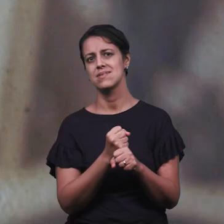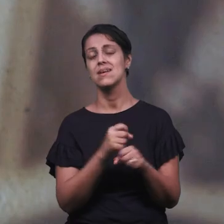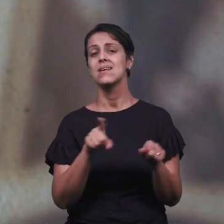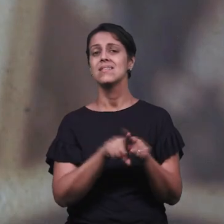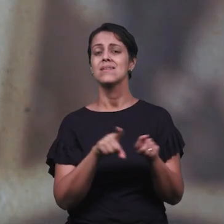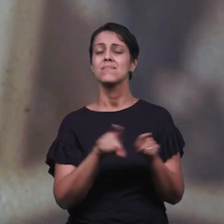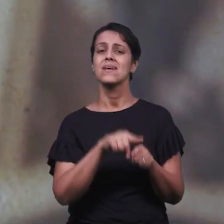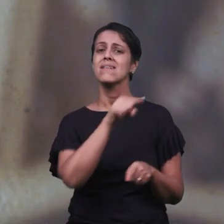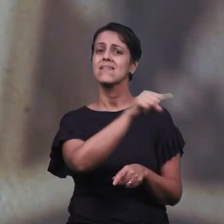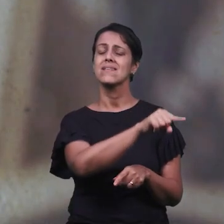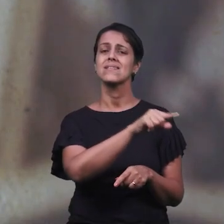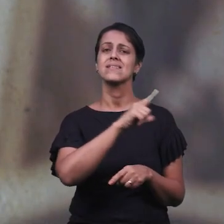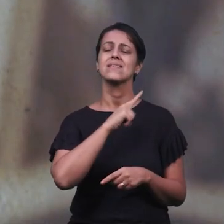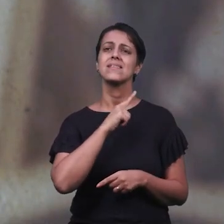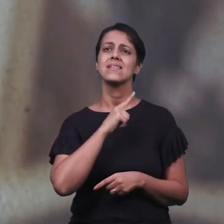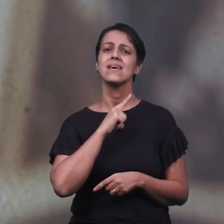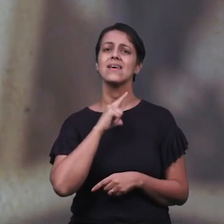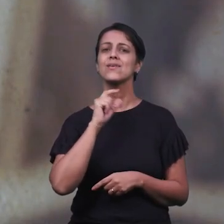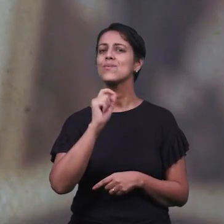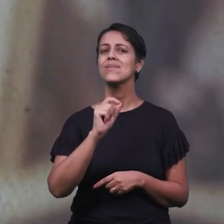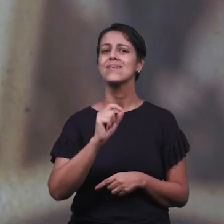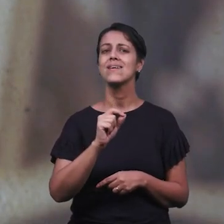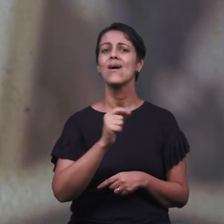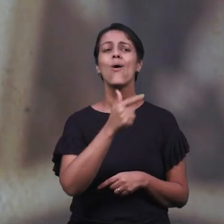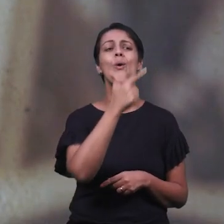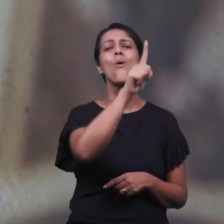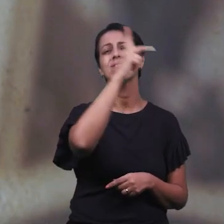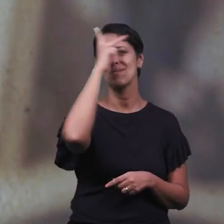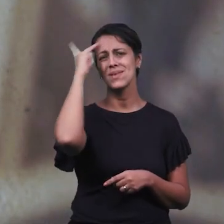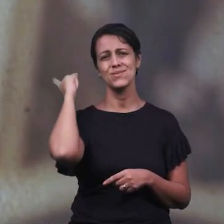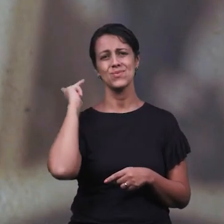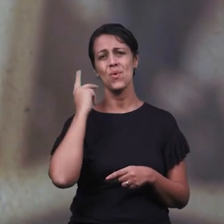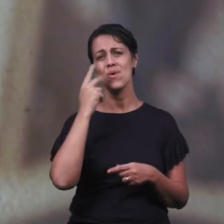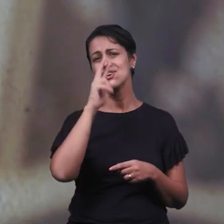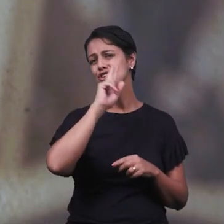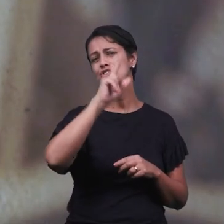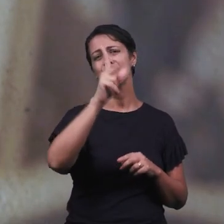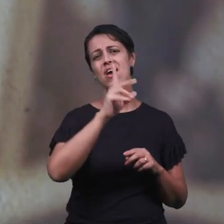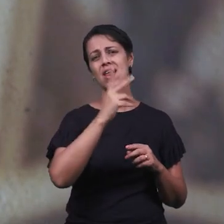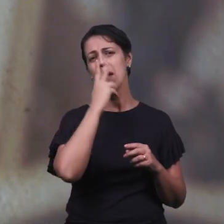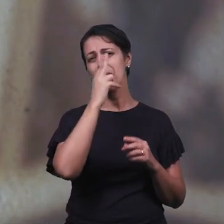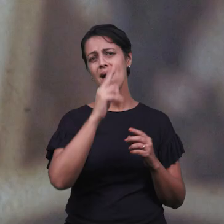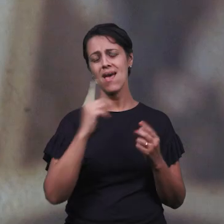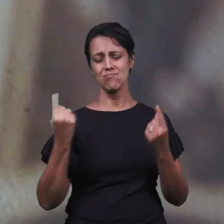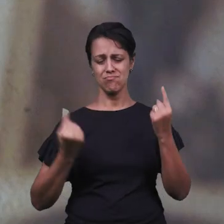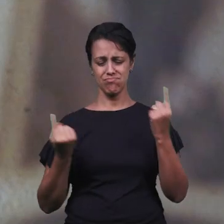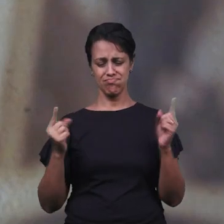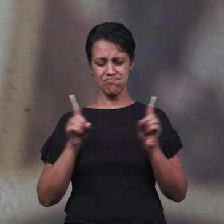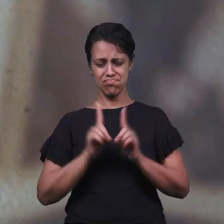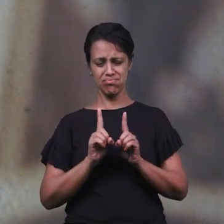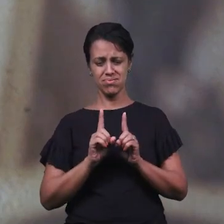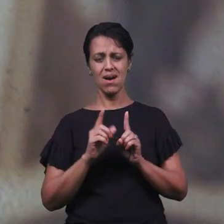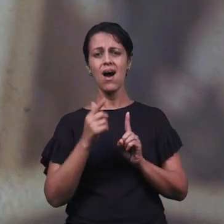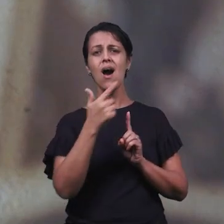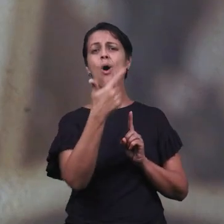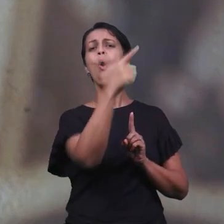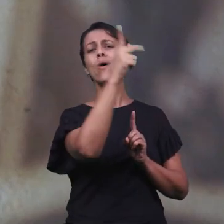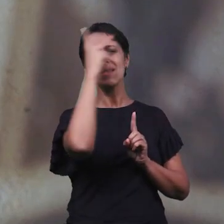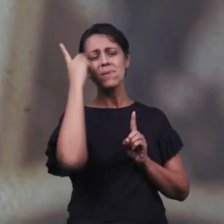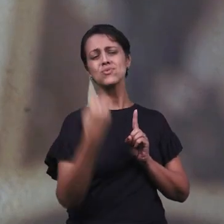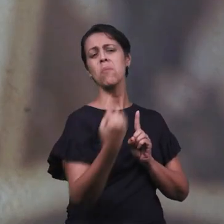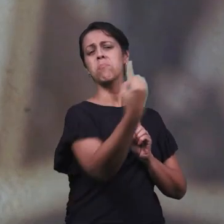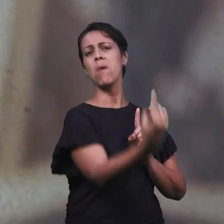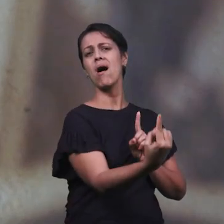você tem uma terceira pessoa decidindo pelas partes, entendeu? E aí o